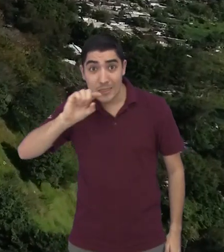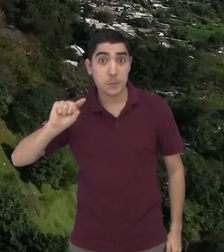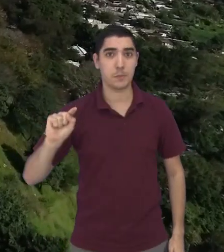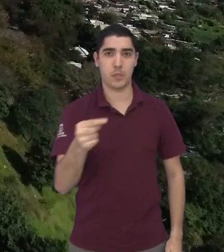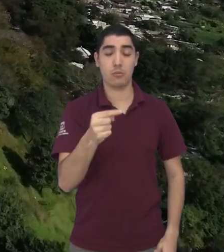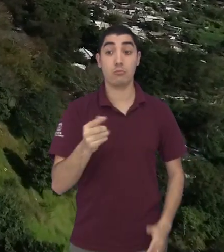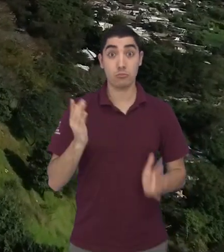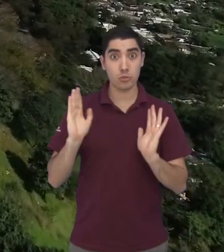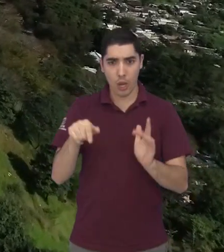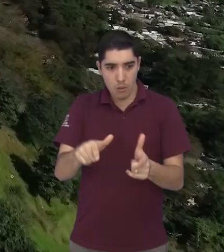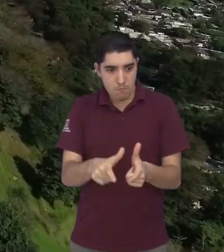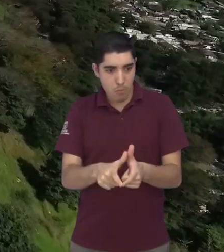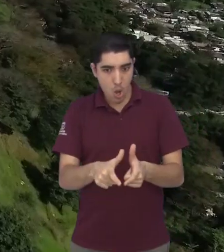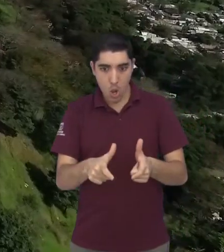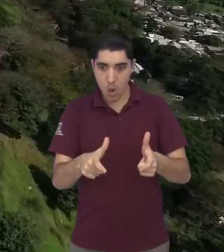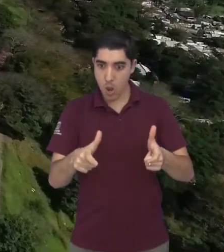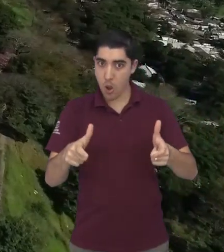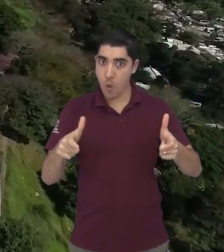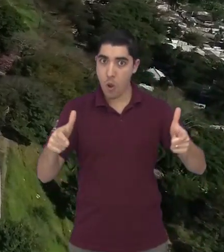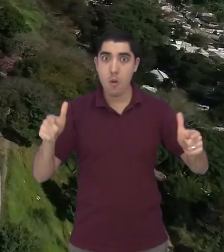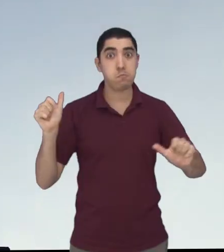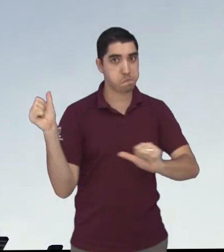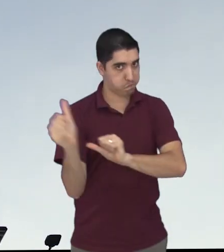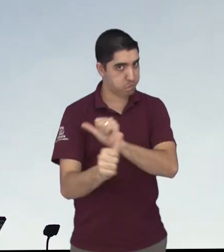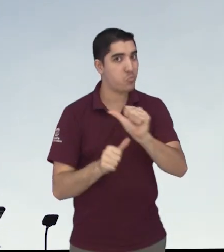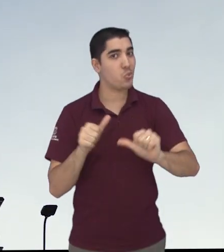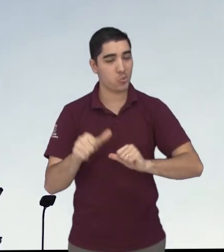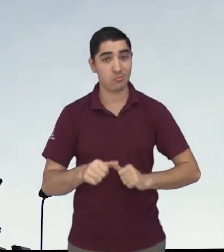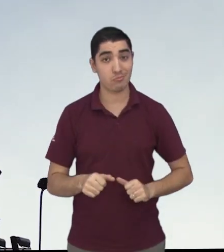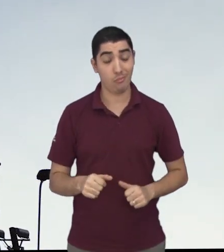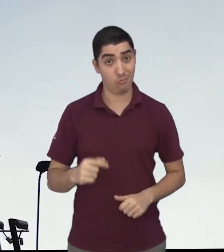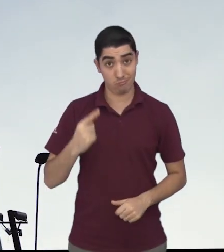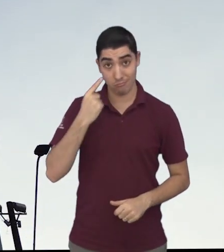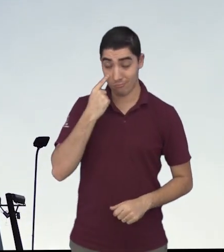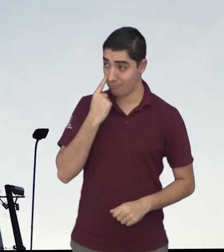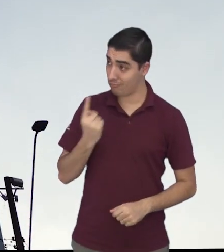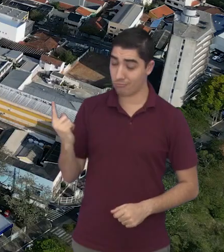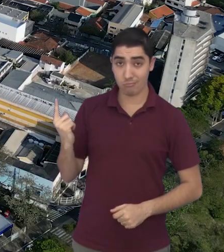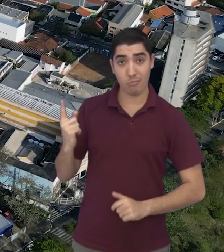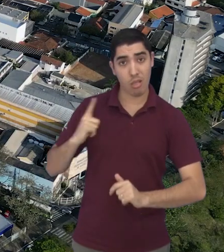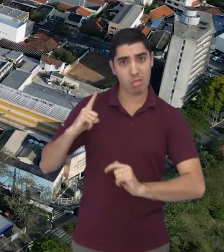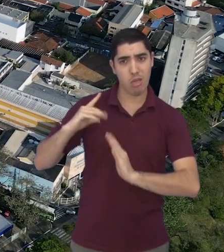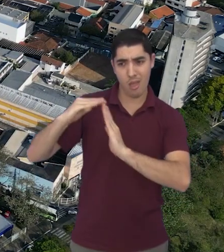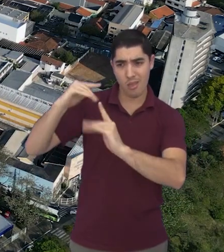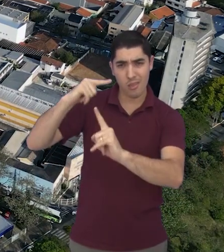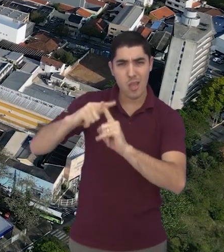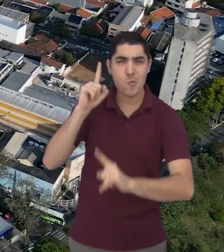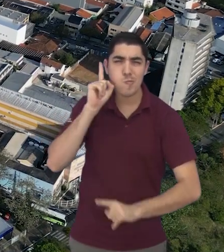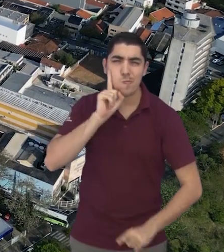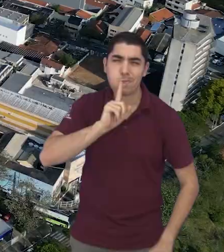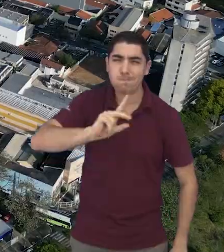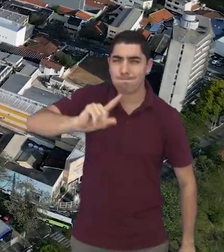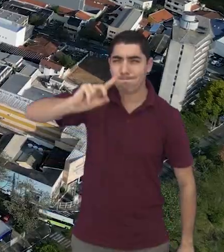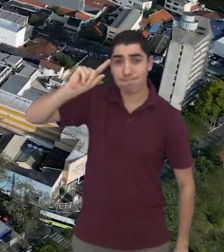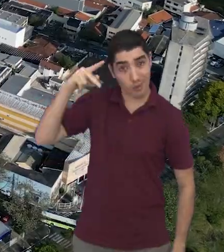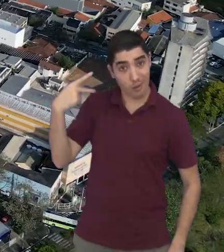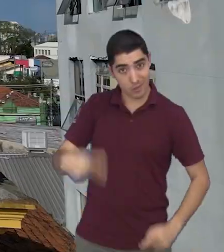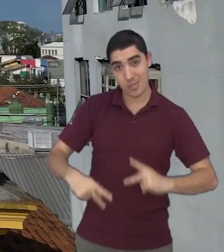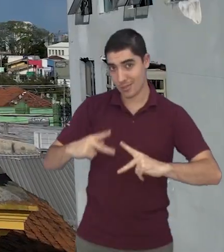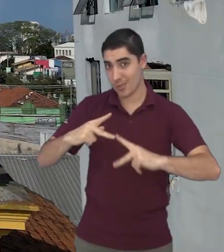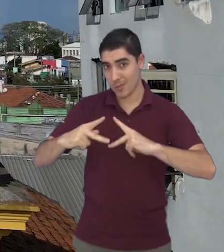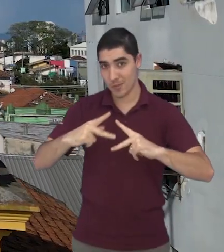transformou rapidamente nas últimas décadas. Aqui estão as igrejas mais antigas da cidade.